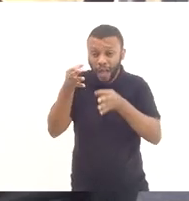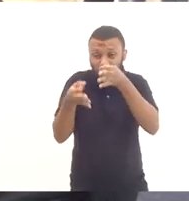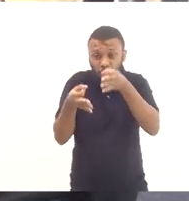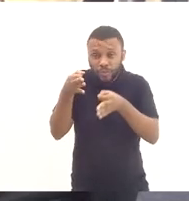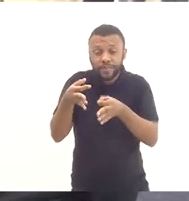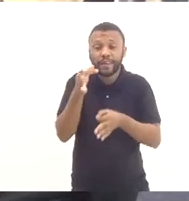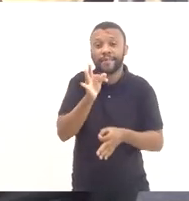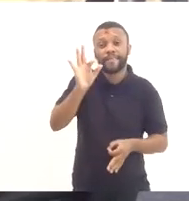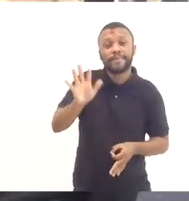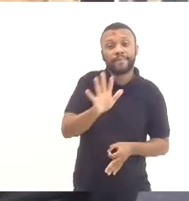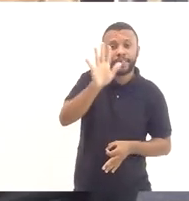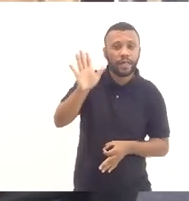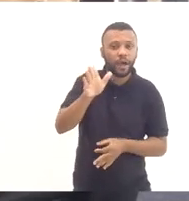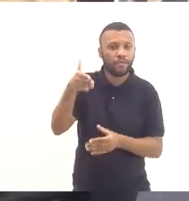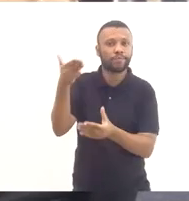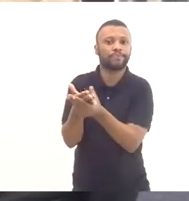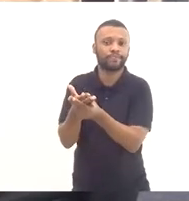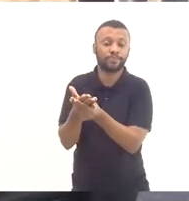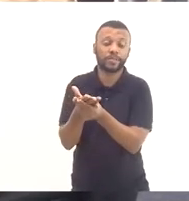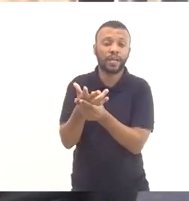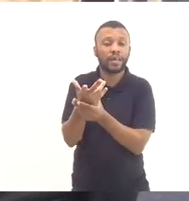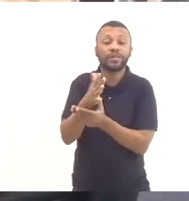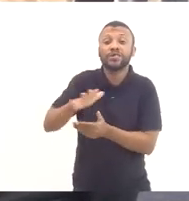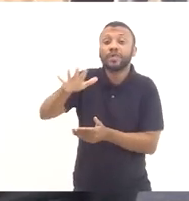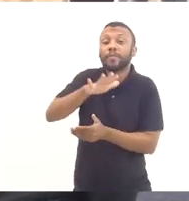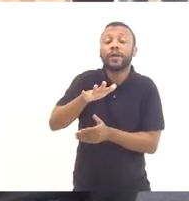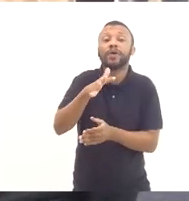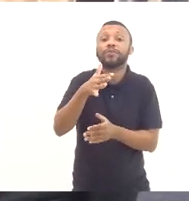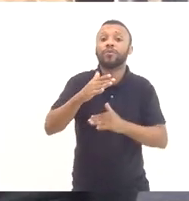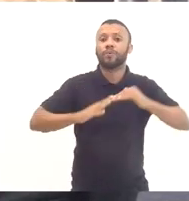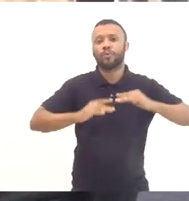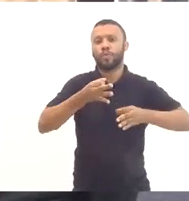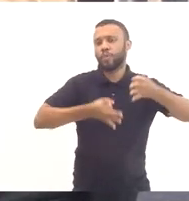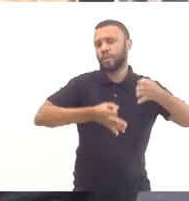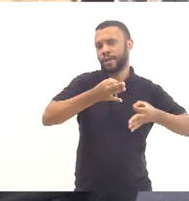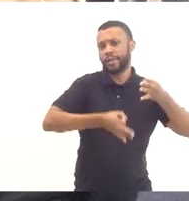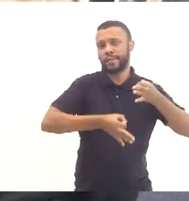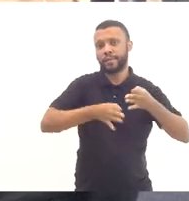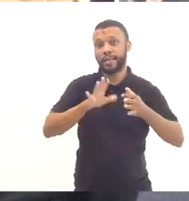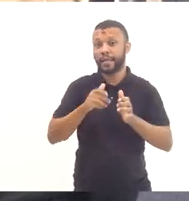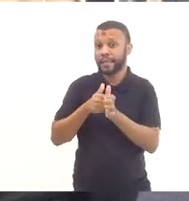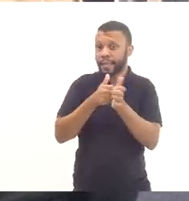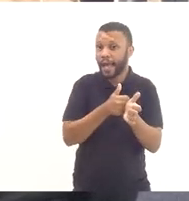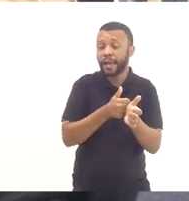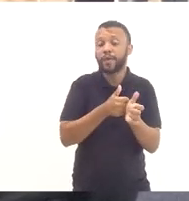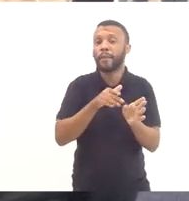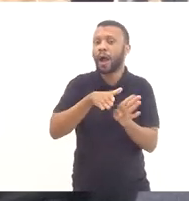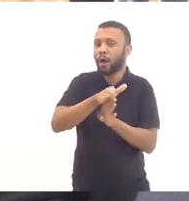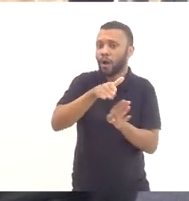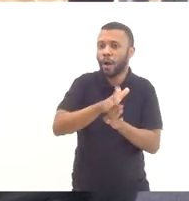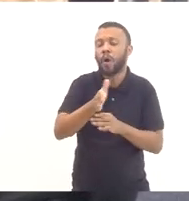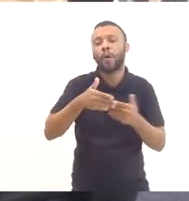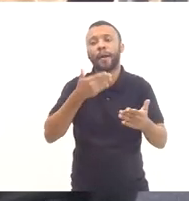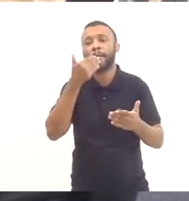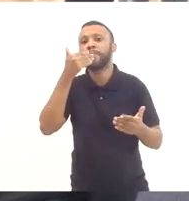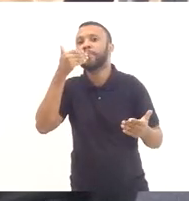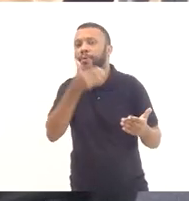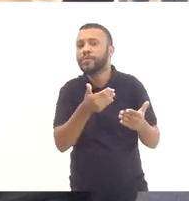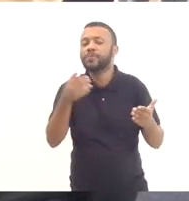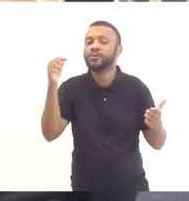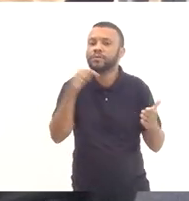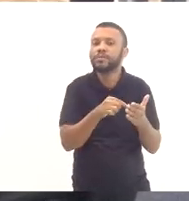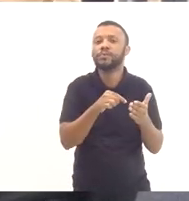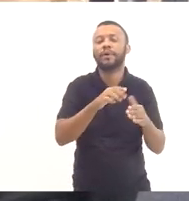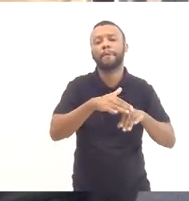é o que que acontece normalmente o juiz o que que fazem Segue uma recomendação de qualquer pedido de medicamento eles mandam para o